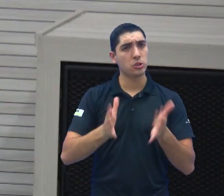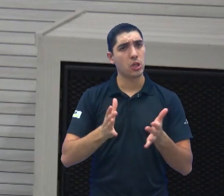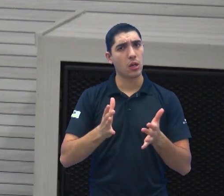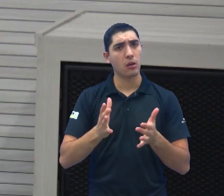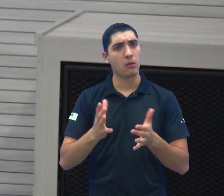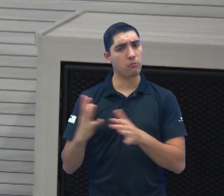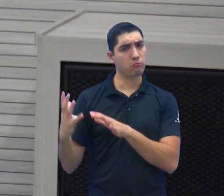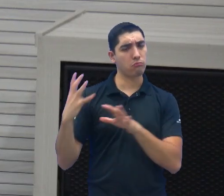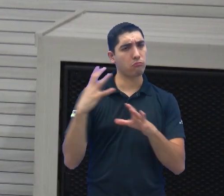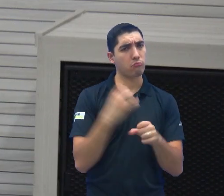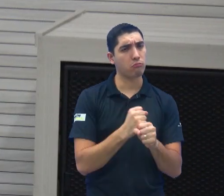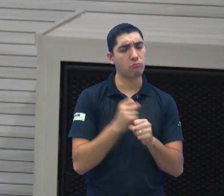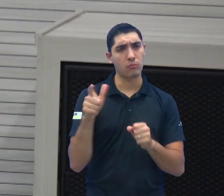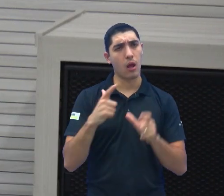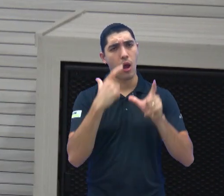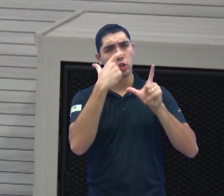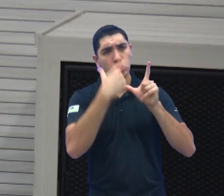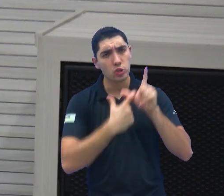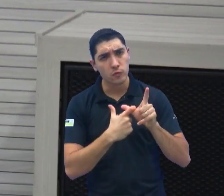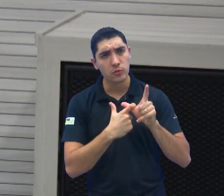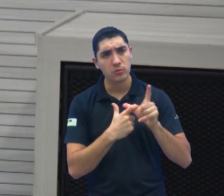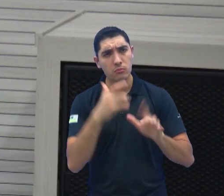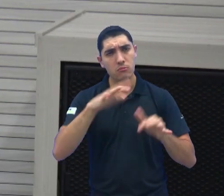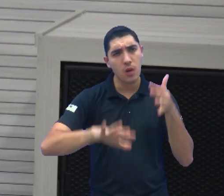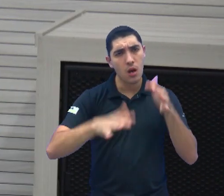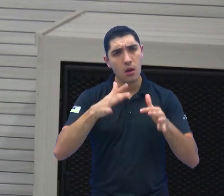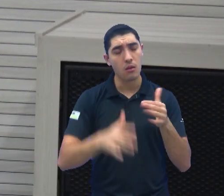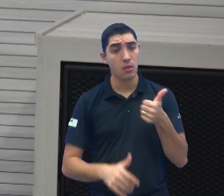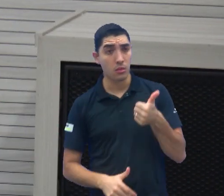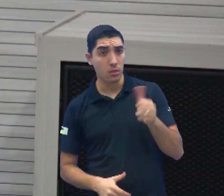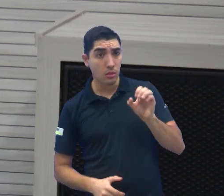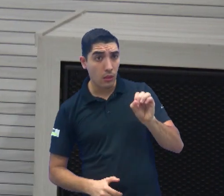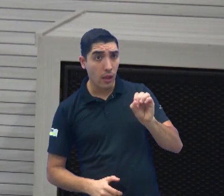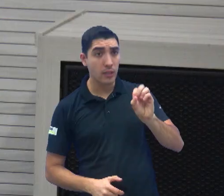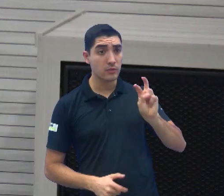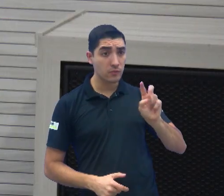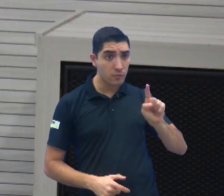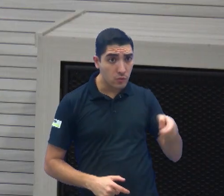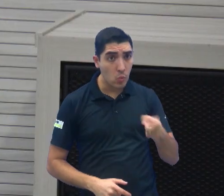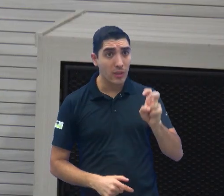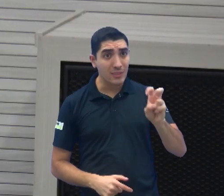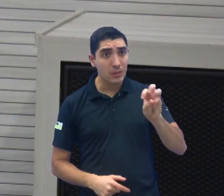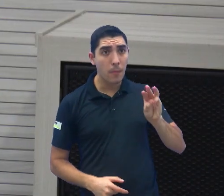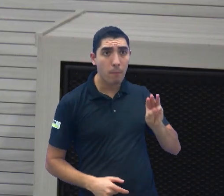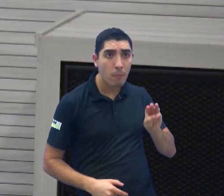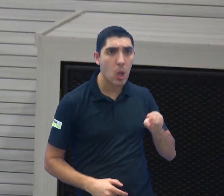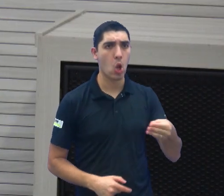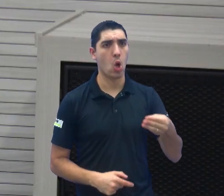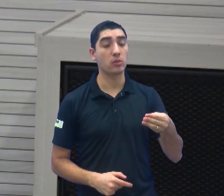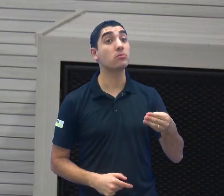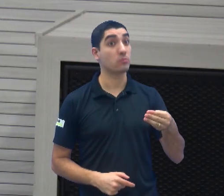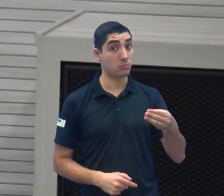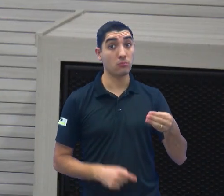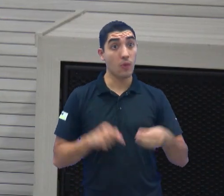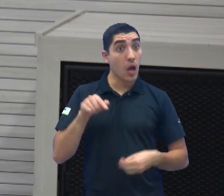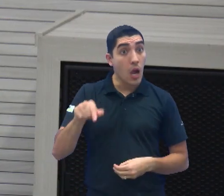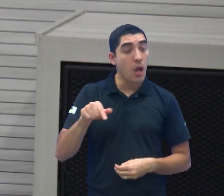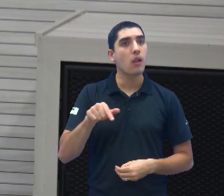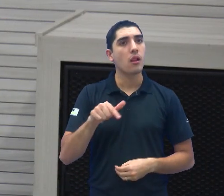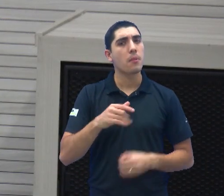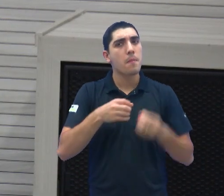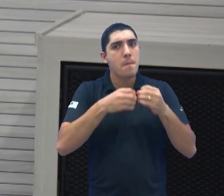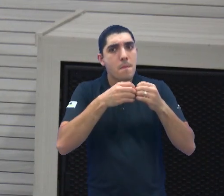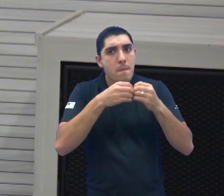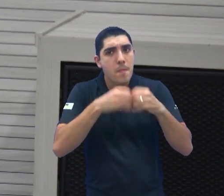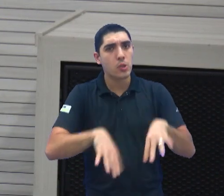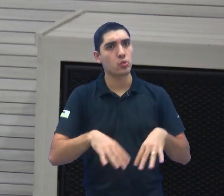déficit de aproximadamente 10,5 milhões, ou seja, a Urban teve um prejuízo de